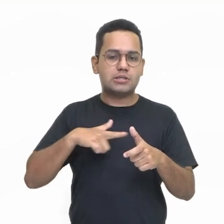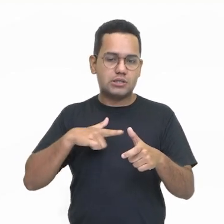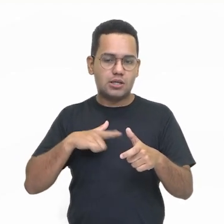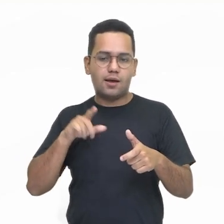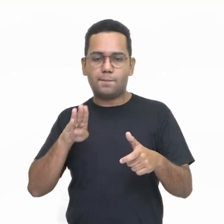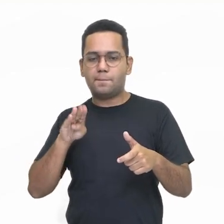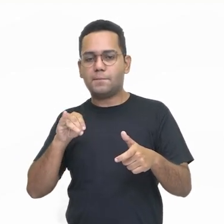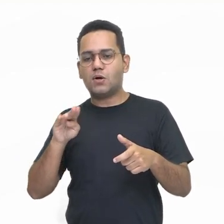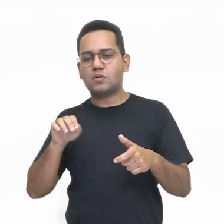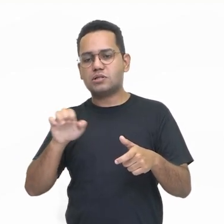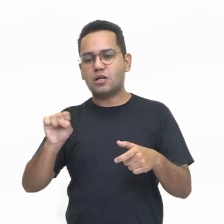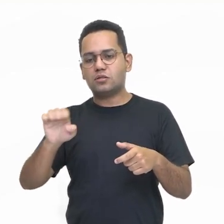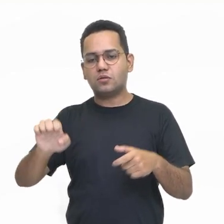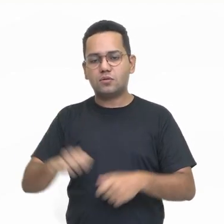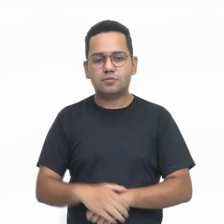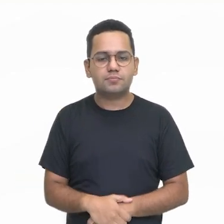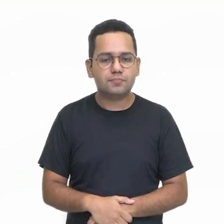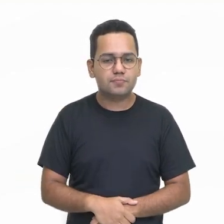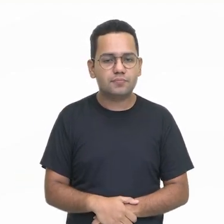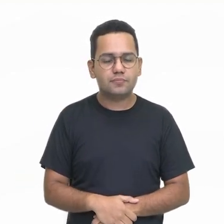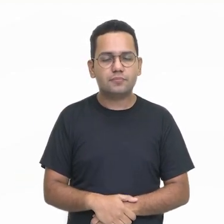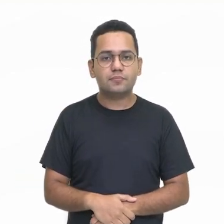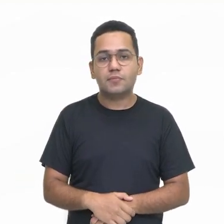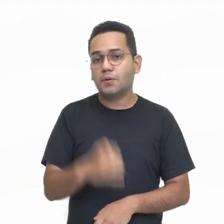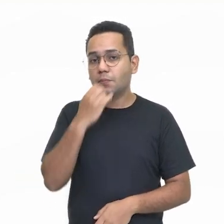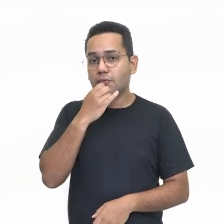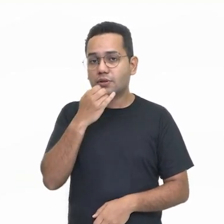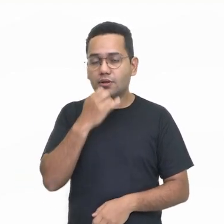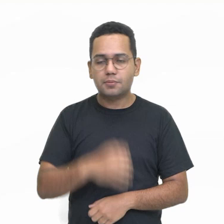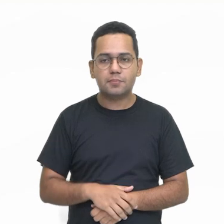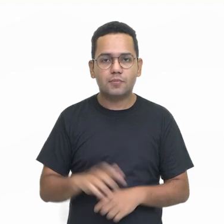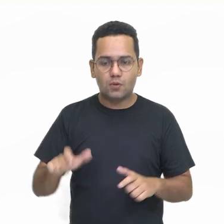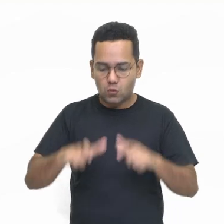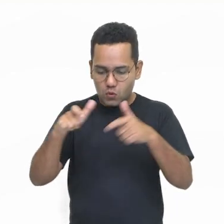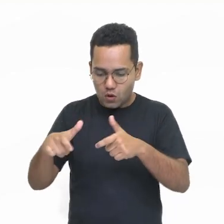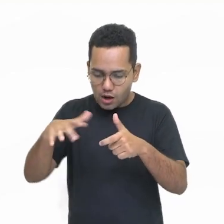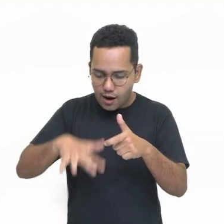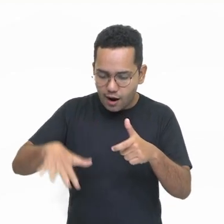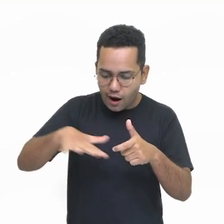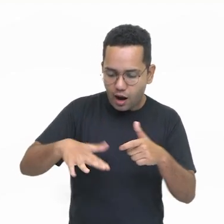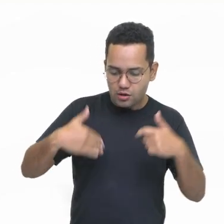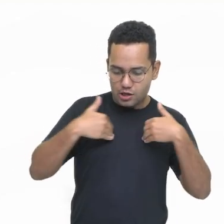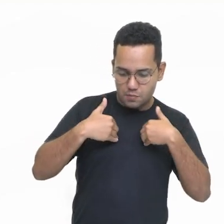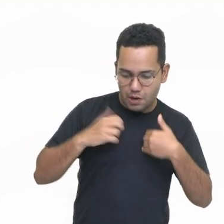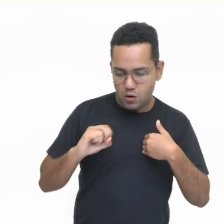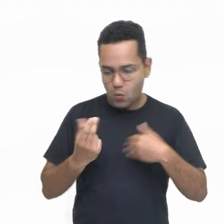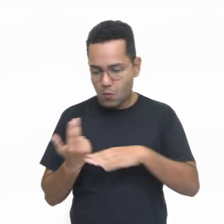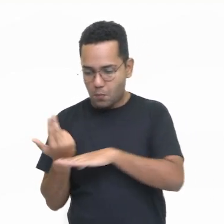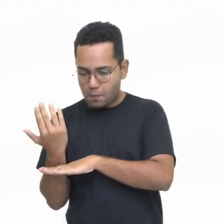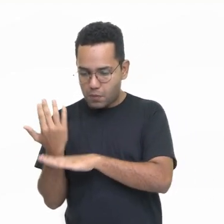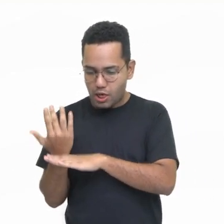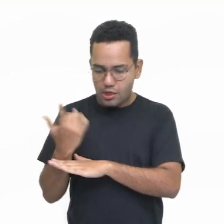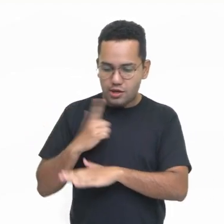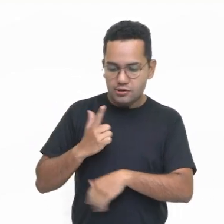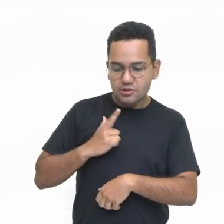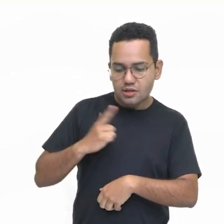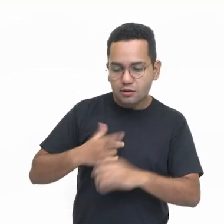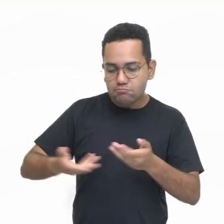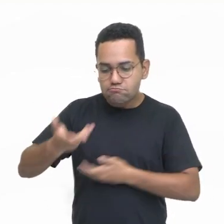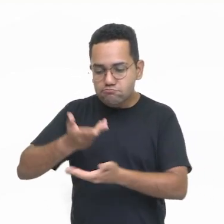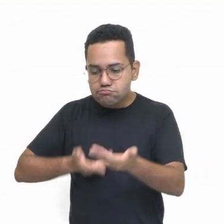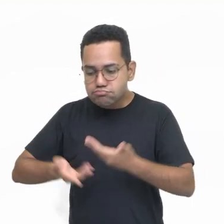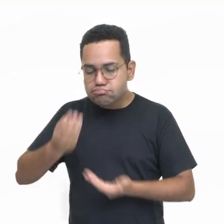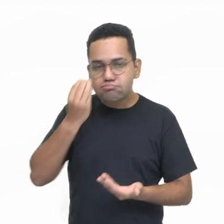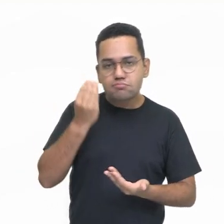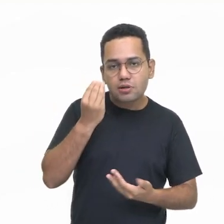indivíduos que compõem ali uma idade eles habitam então nós temos aí outros conceitos como